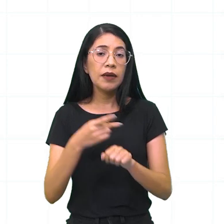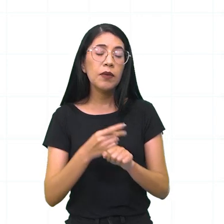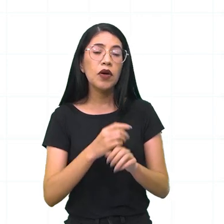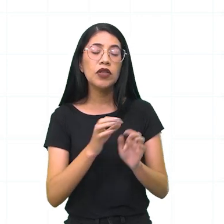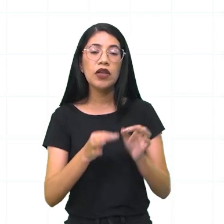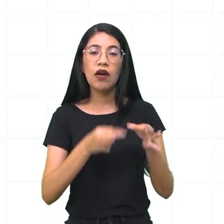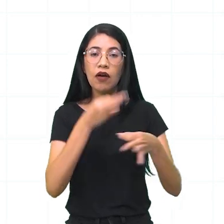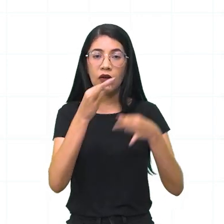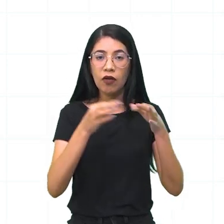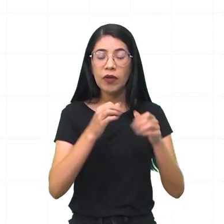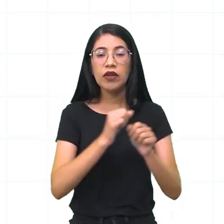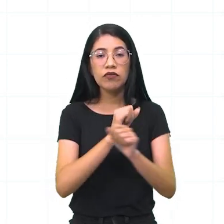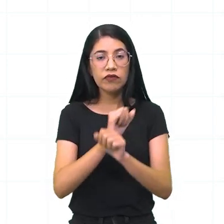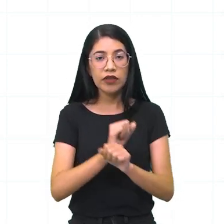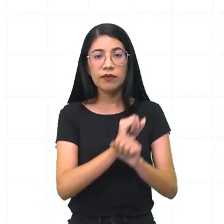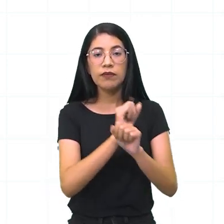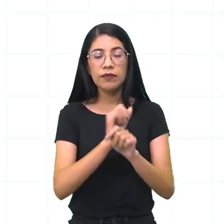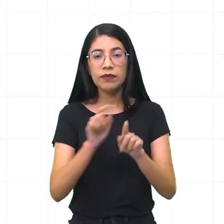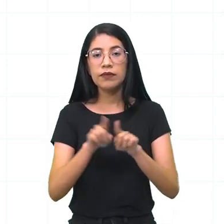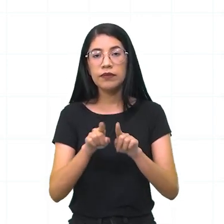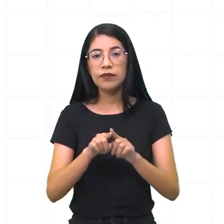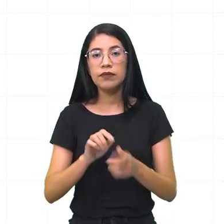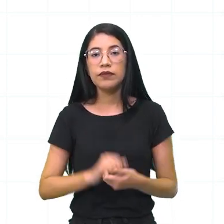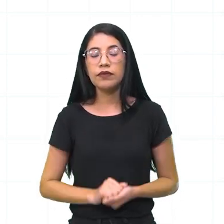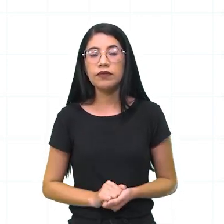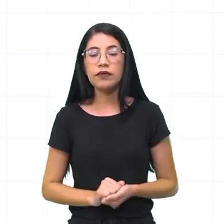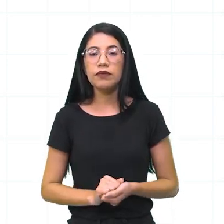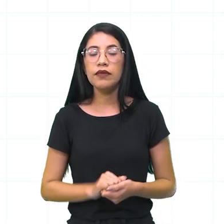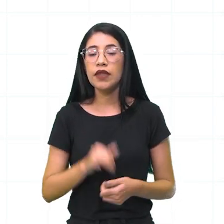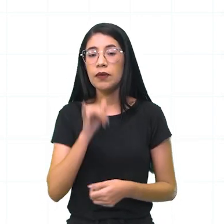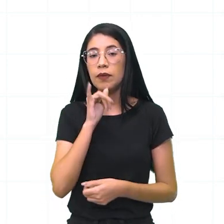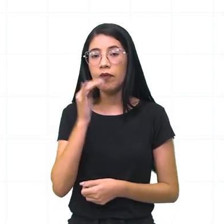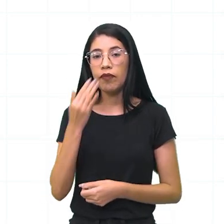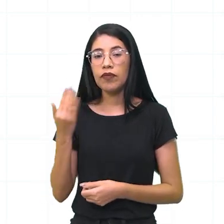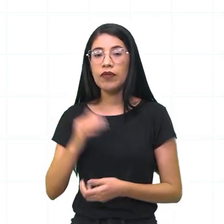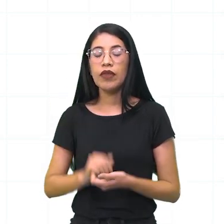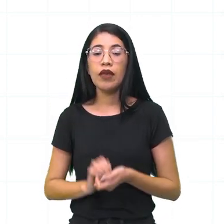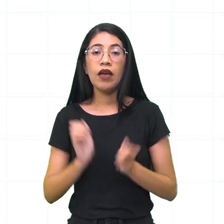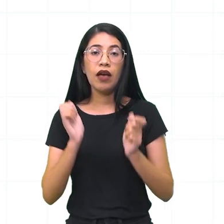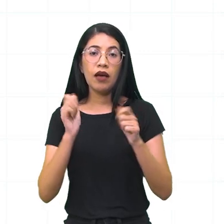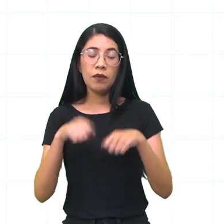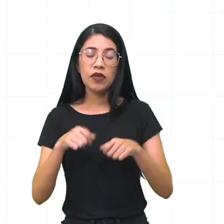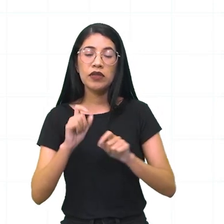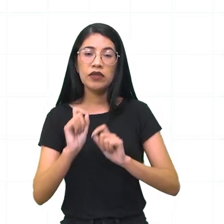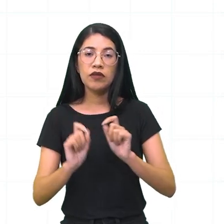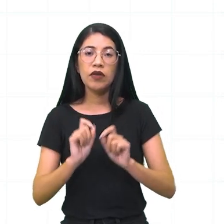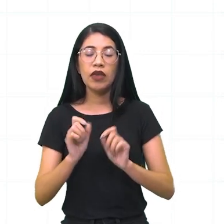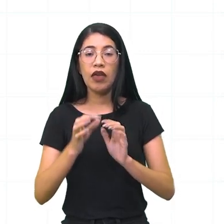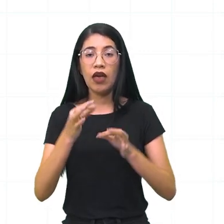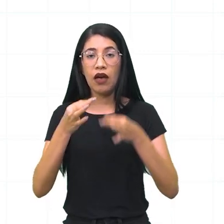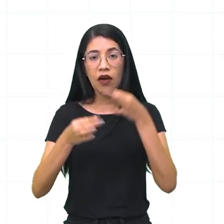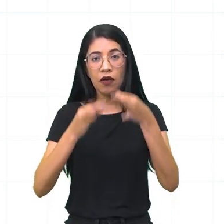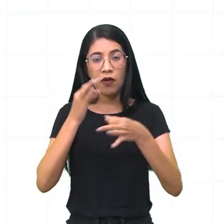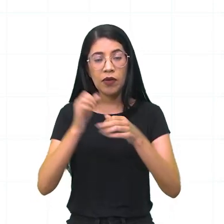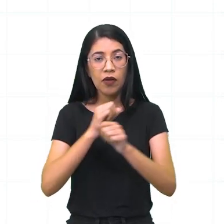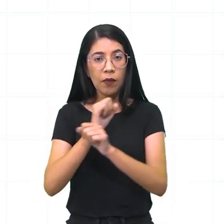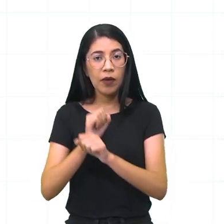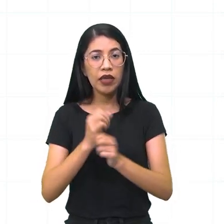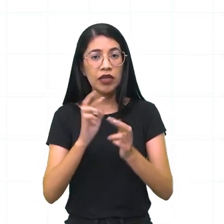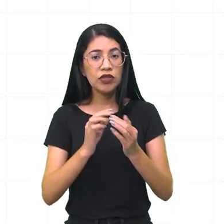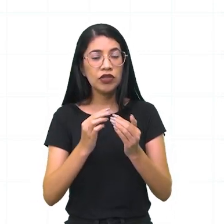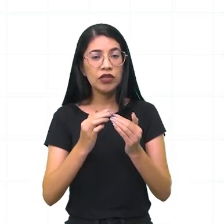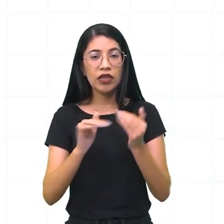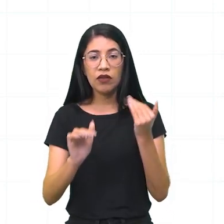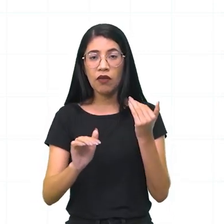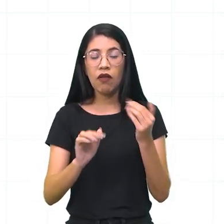a sua opinião. Então, vamos lá. Para defender uma opinião oposta à